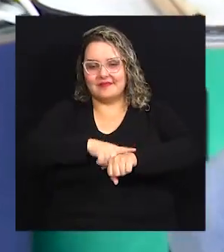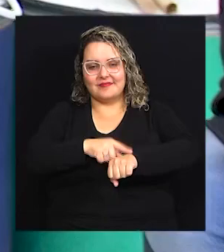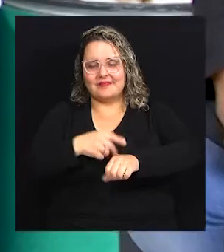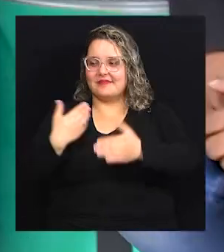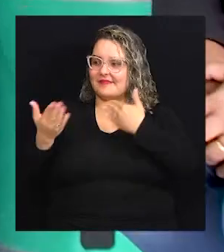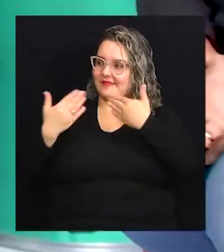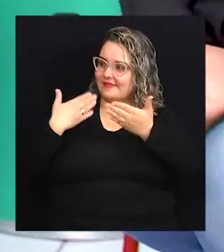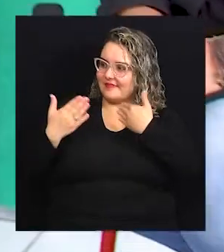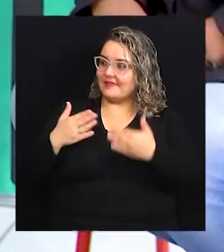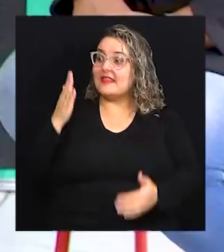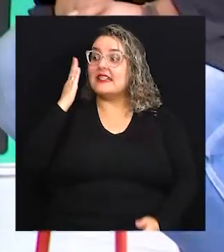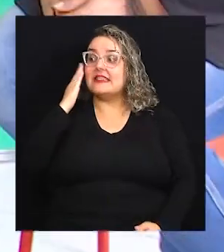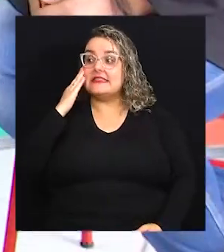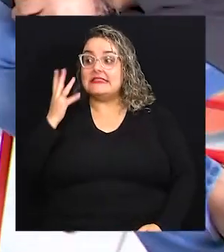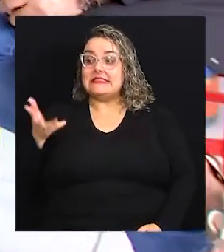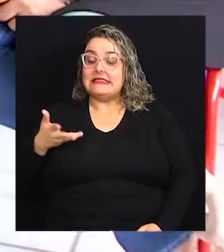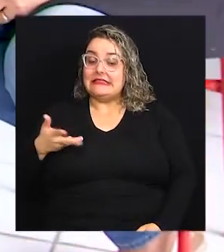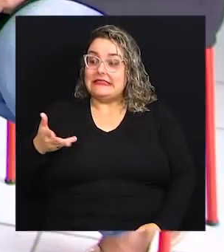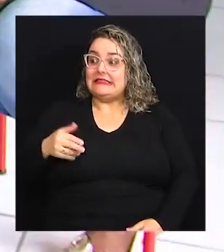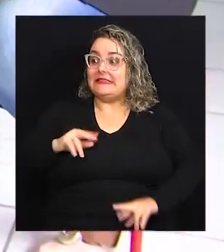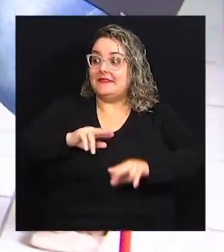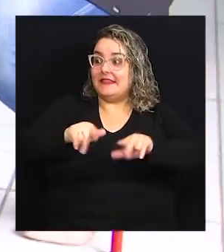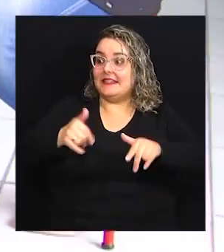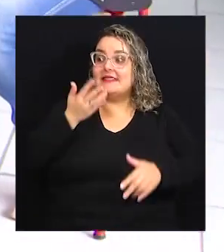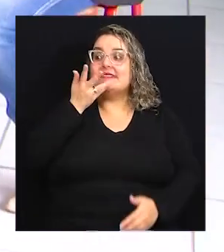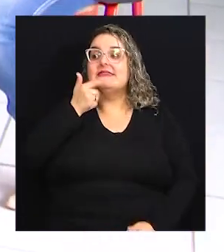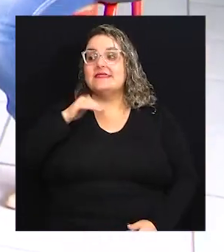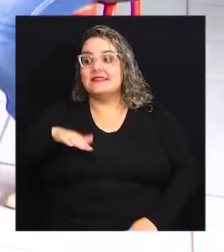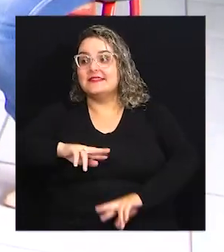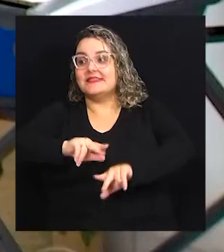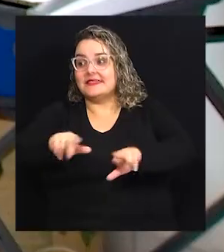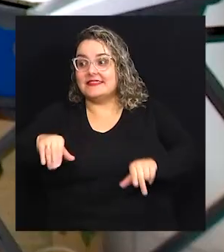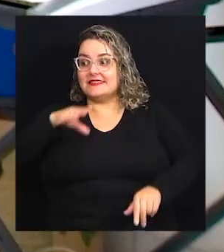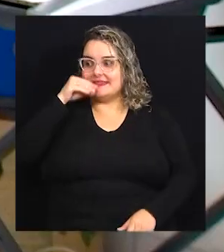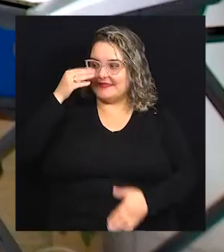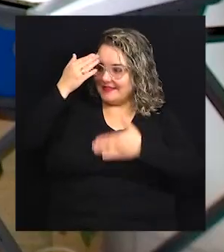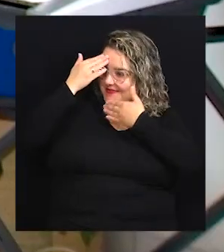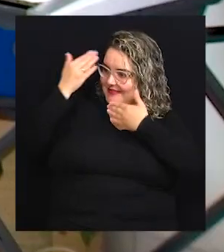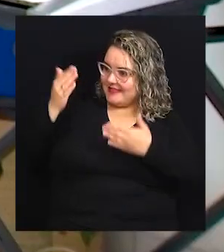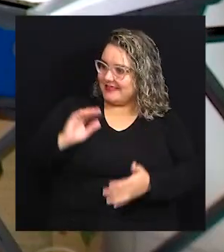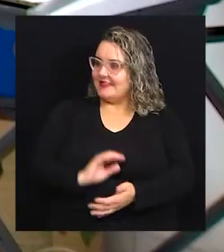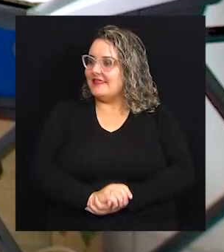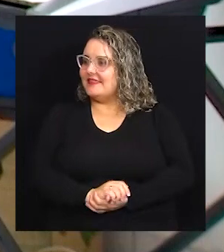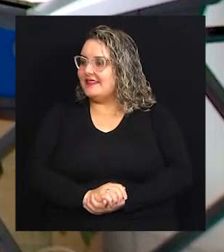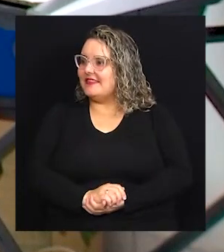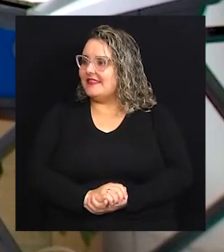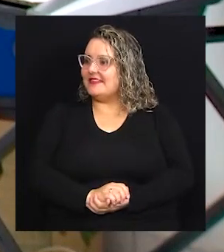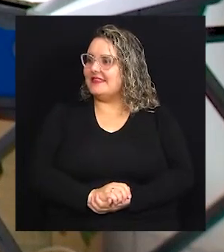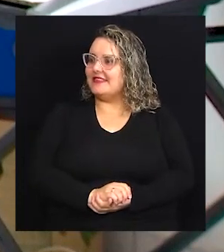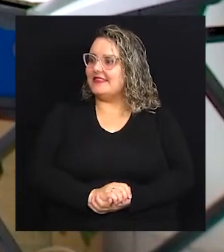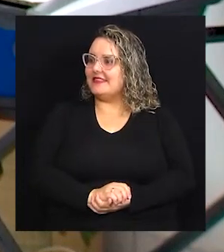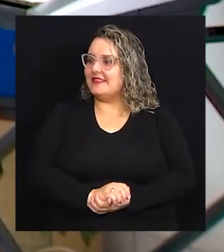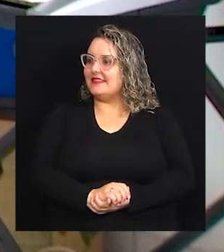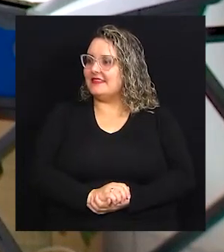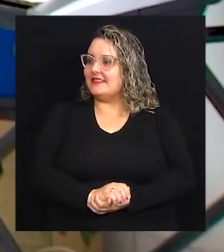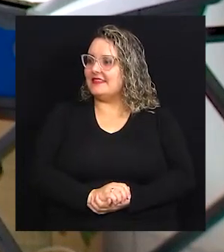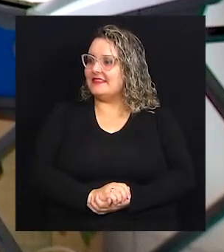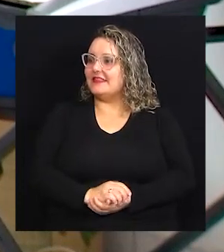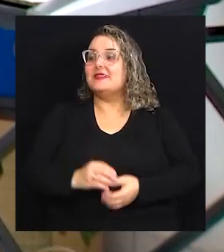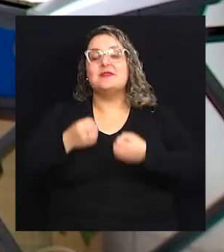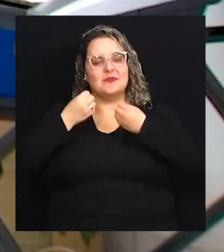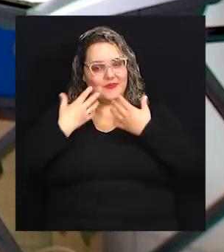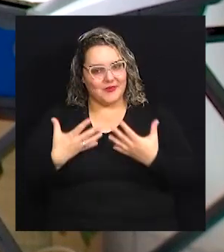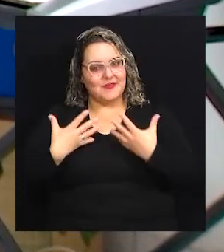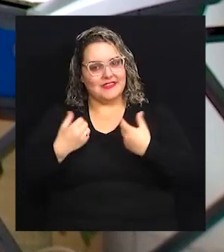para conversar com a gente. A gente sabe que é corrido, tem muita criança, tem muito adolescente. Obrigada, viu? Que bom.